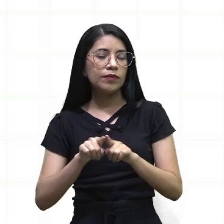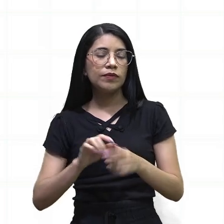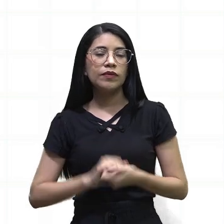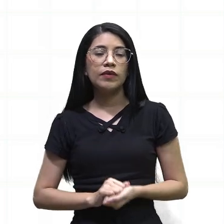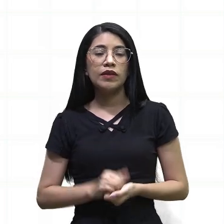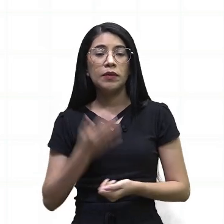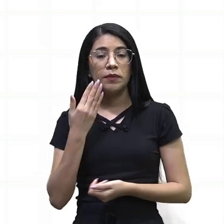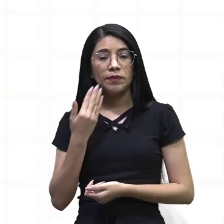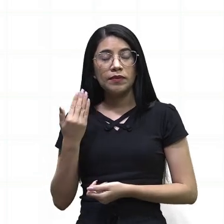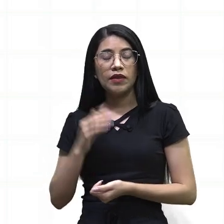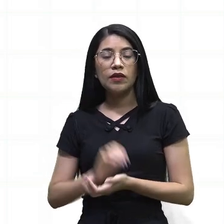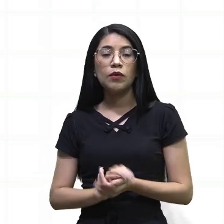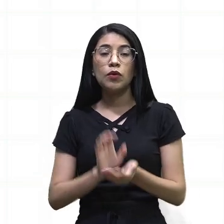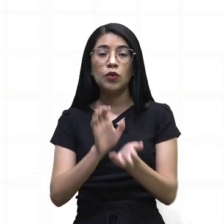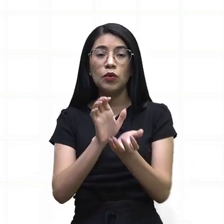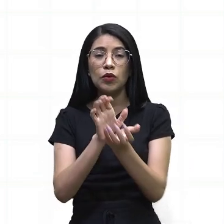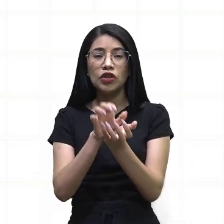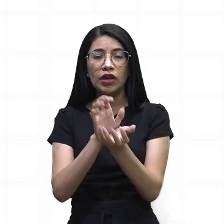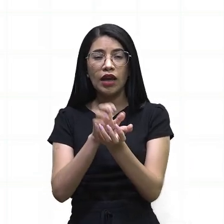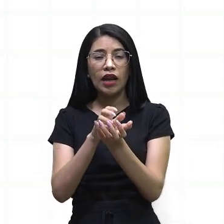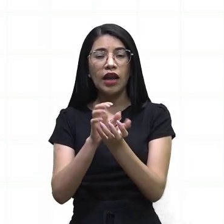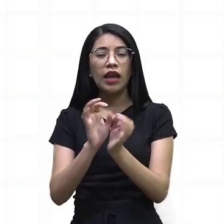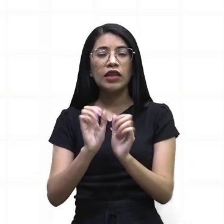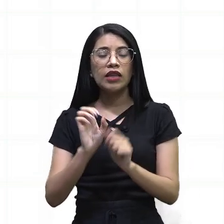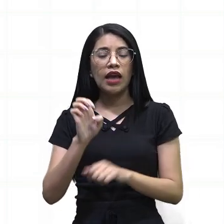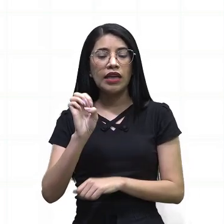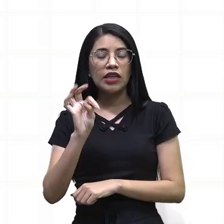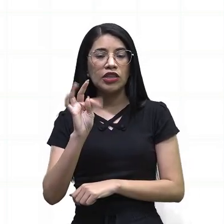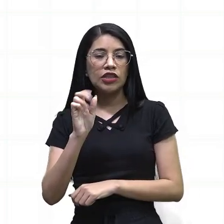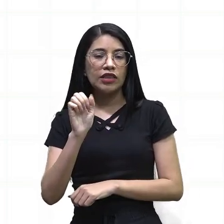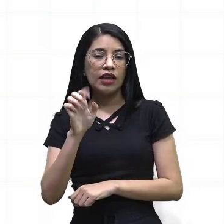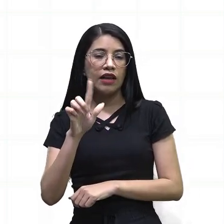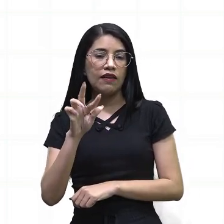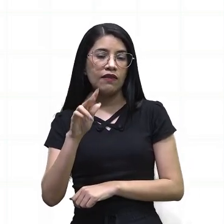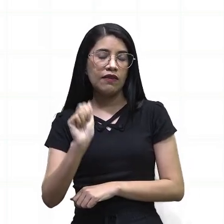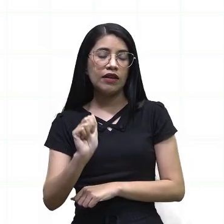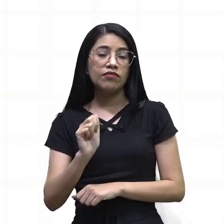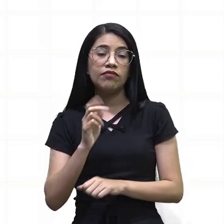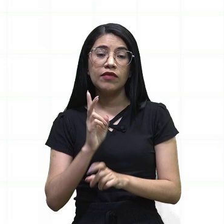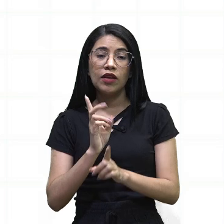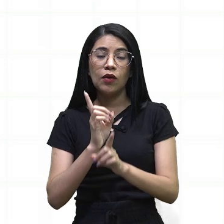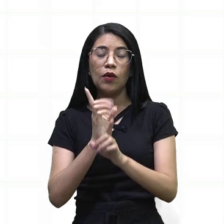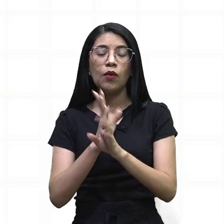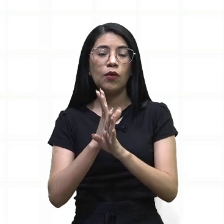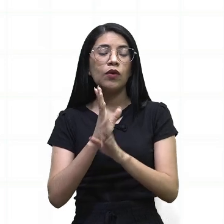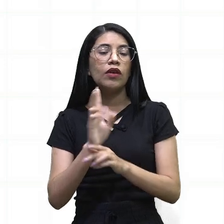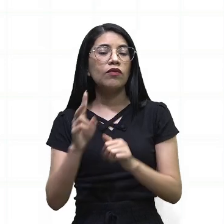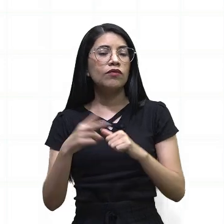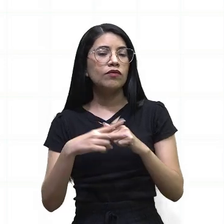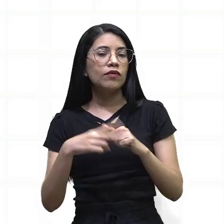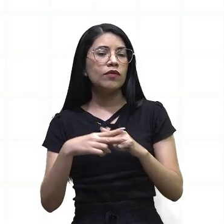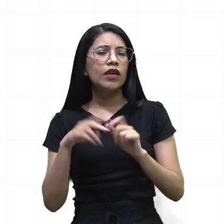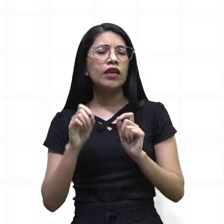já estava é o nosso verbo. Encontrei o verbo, eu faço a pergunta para ele. Quem estava, né?